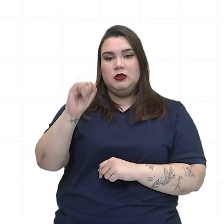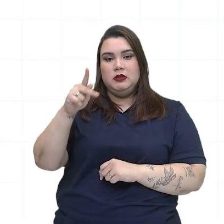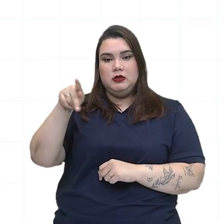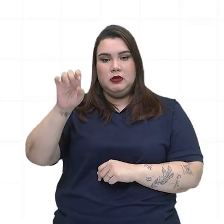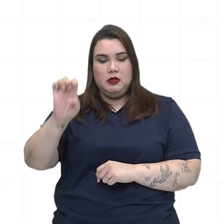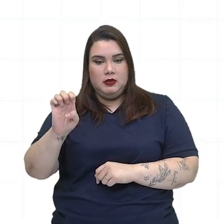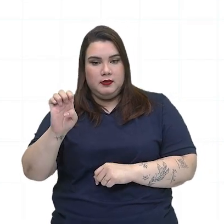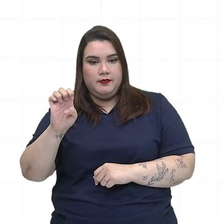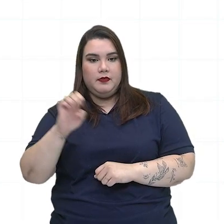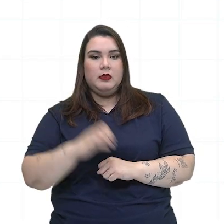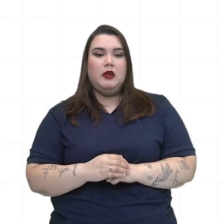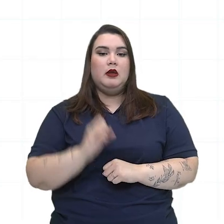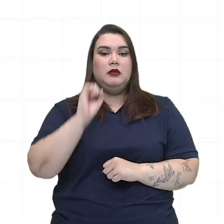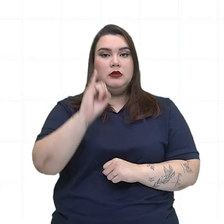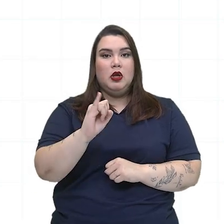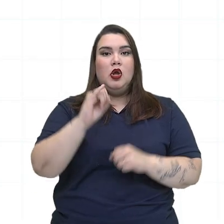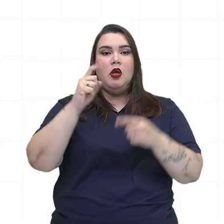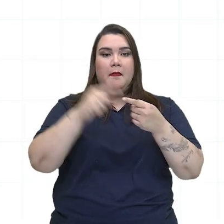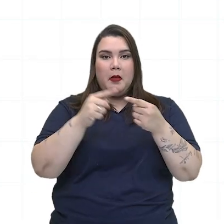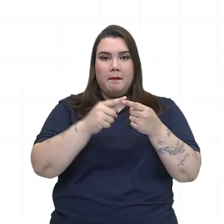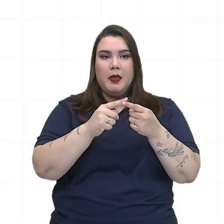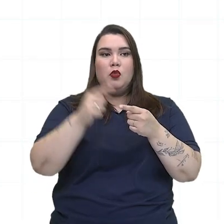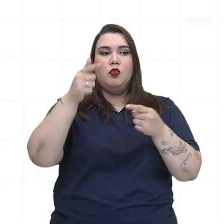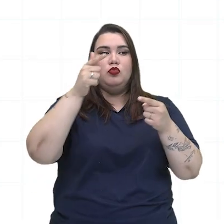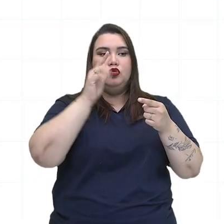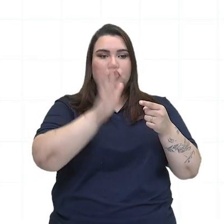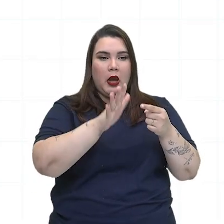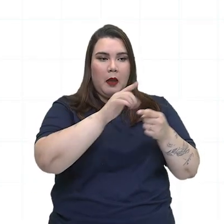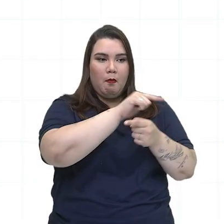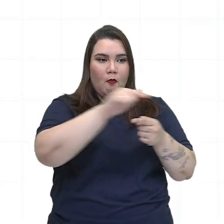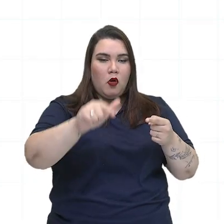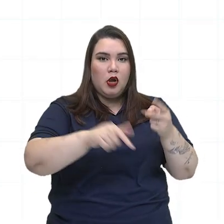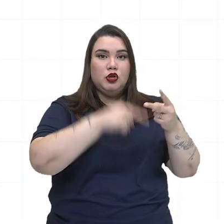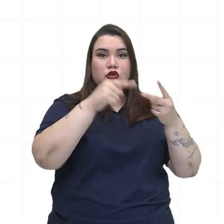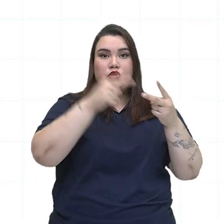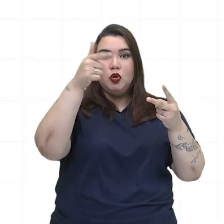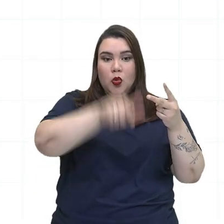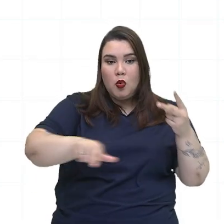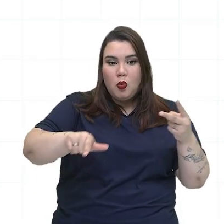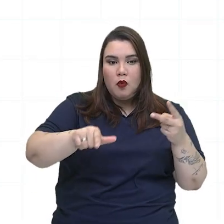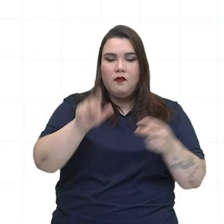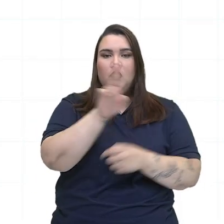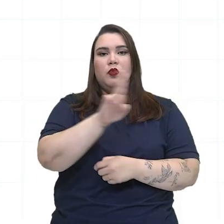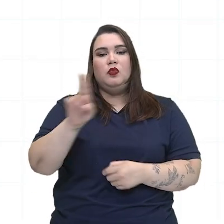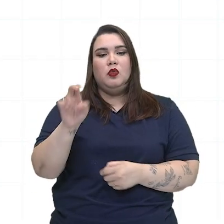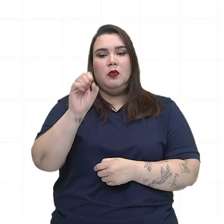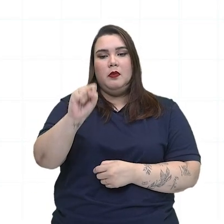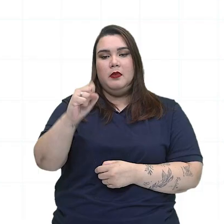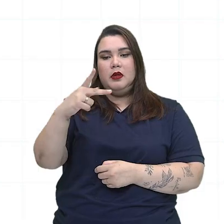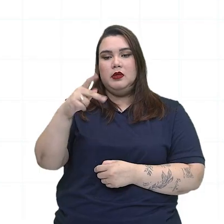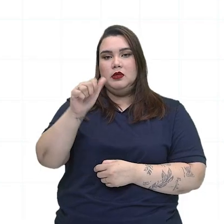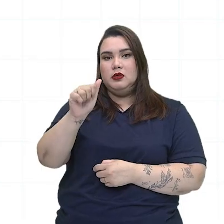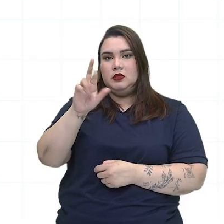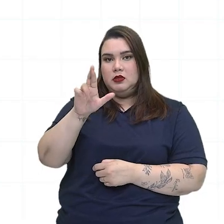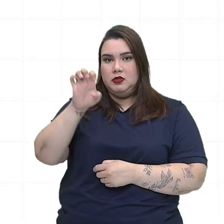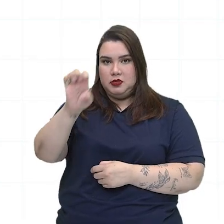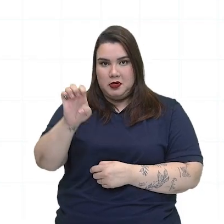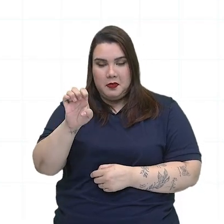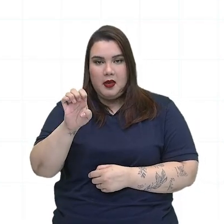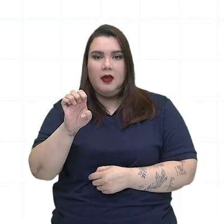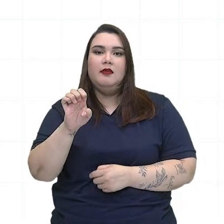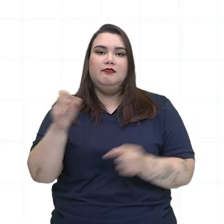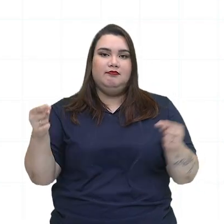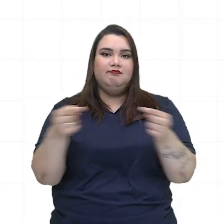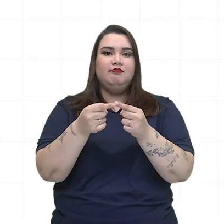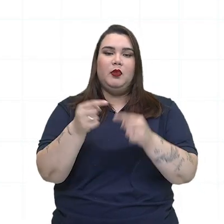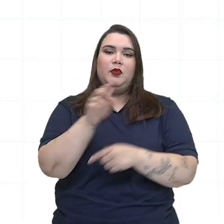é chamado de spare. Tá? Então, se você consegue, mais uma vez, derrubar todos os pinos na primeira jogada,